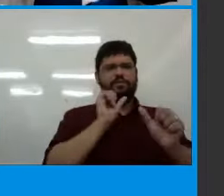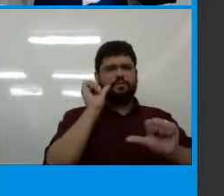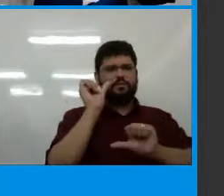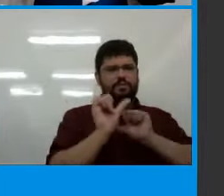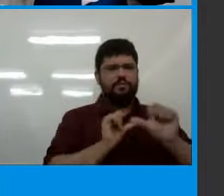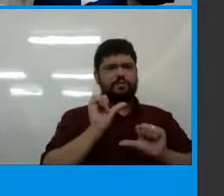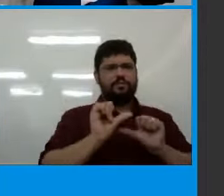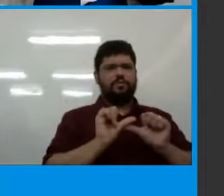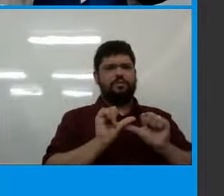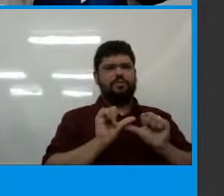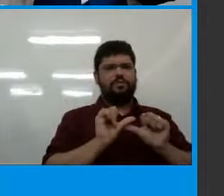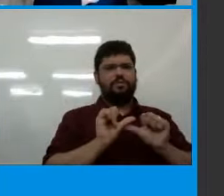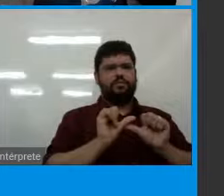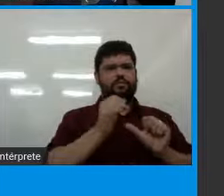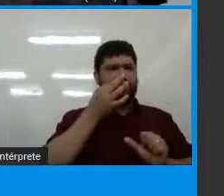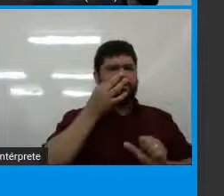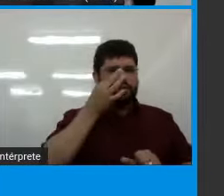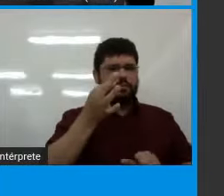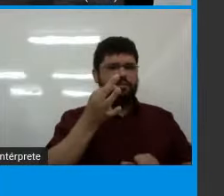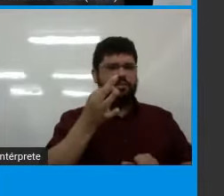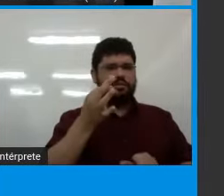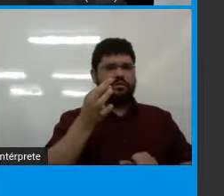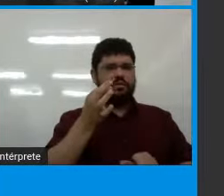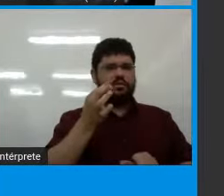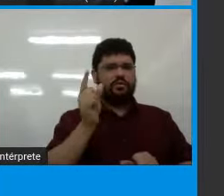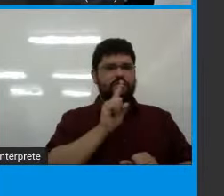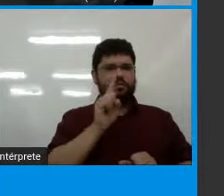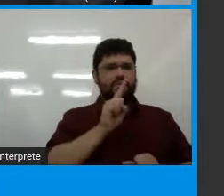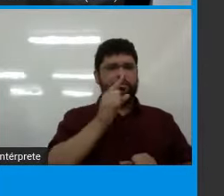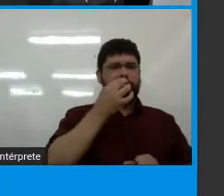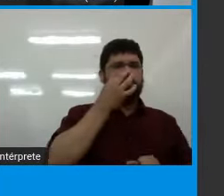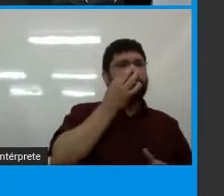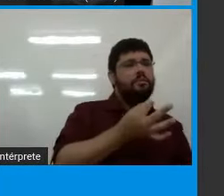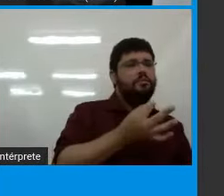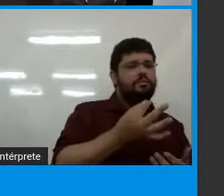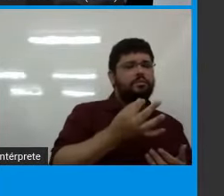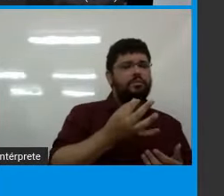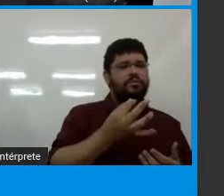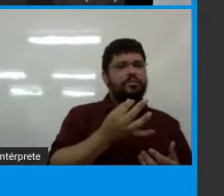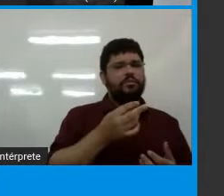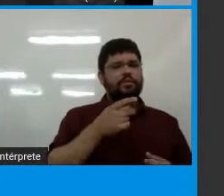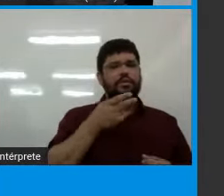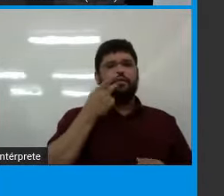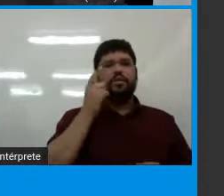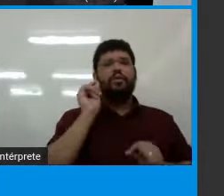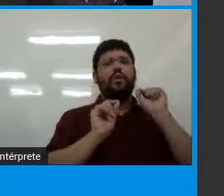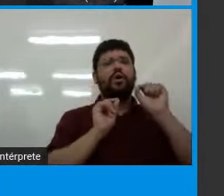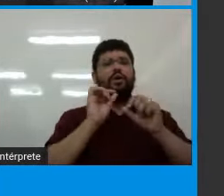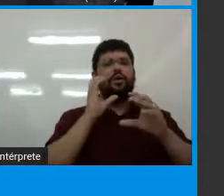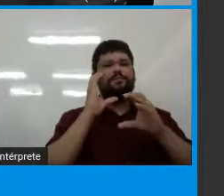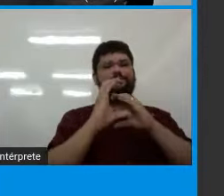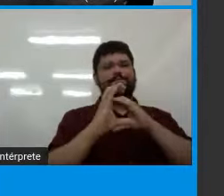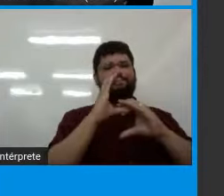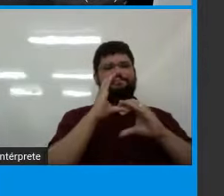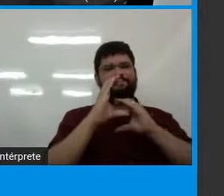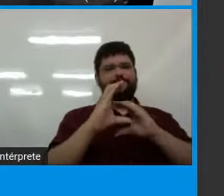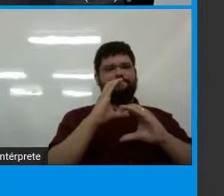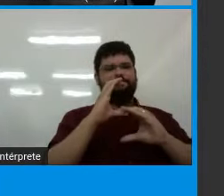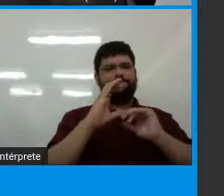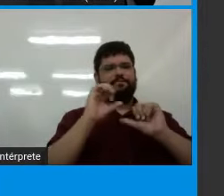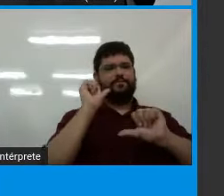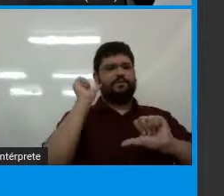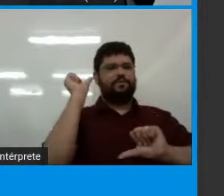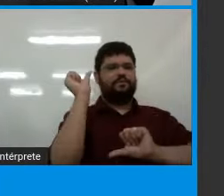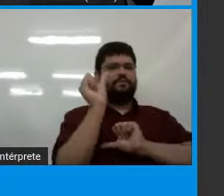não presencial, do presencial para o não presencial, eu diria que foi a forma de se comunicar. Né? A gente